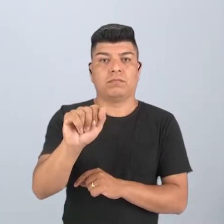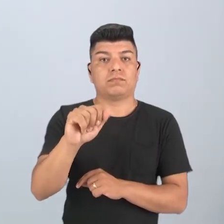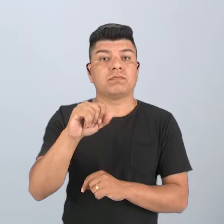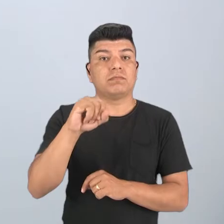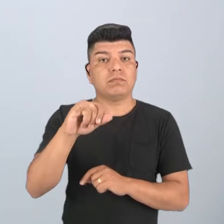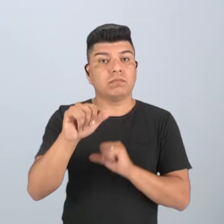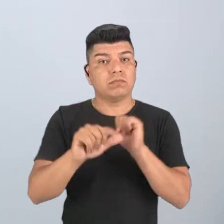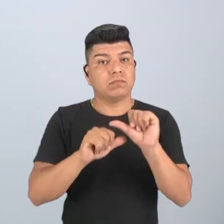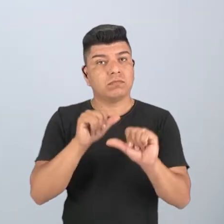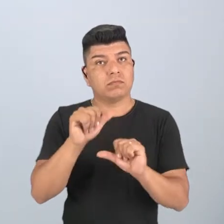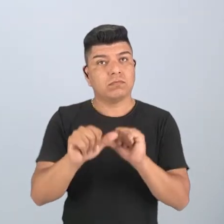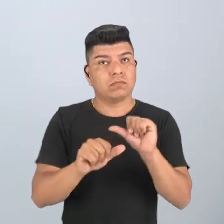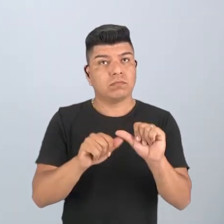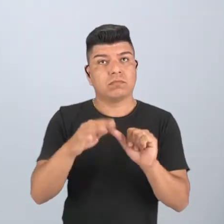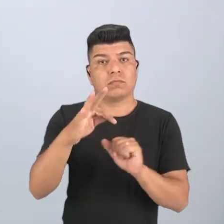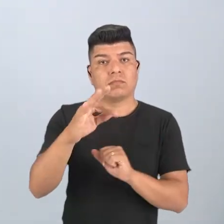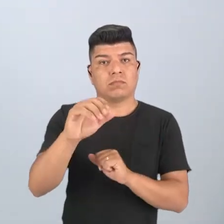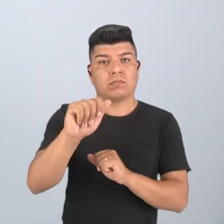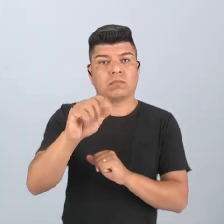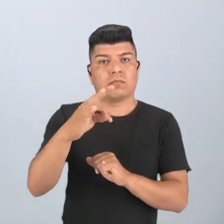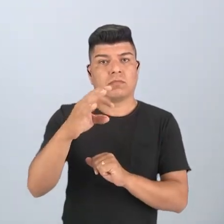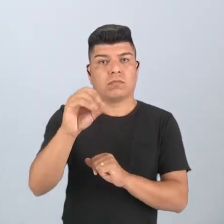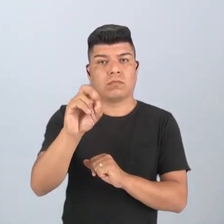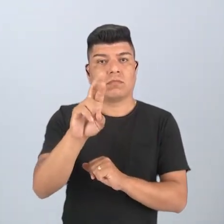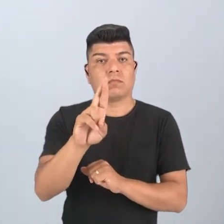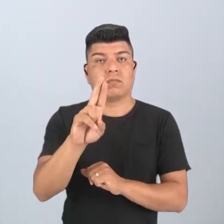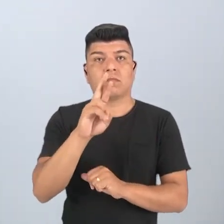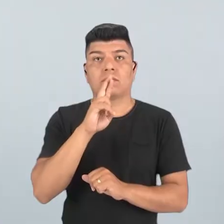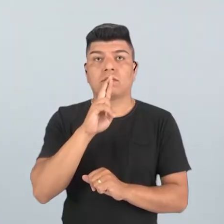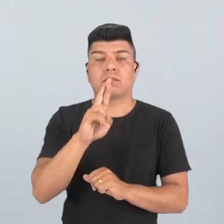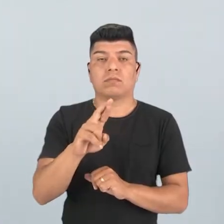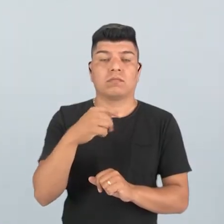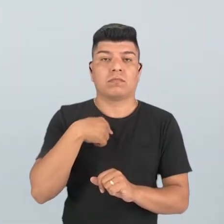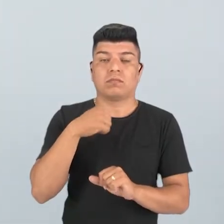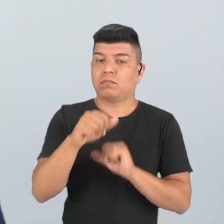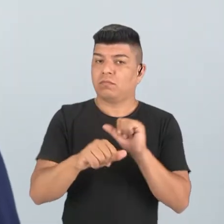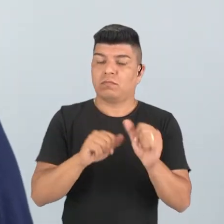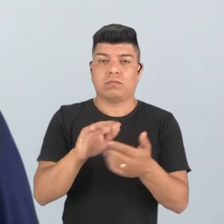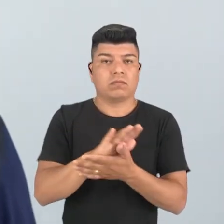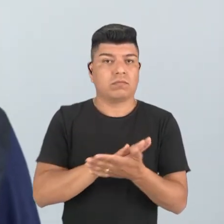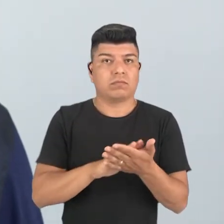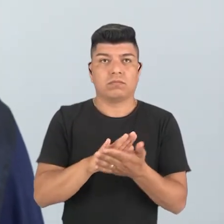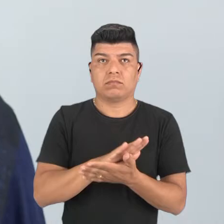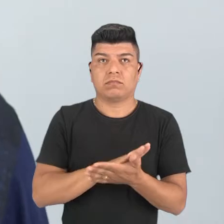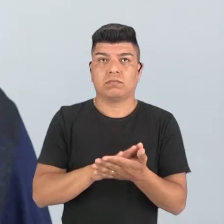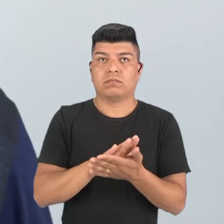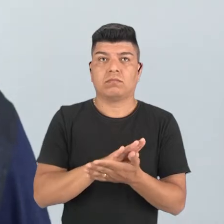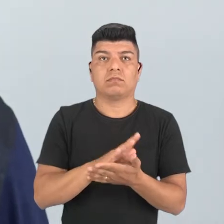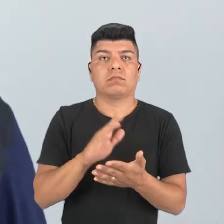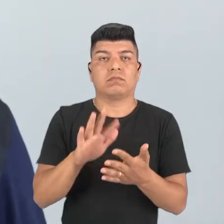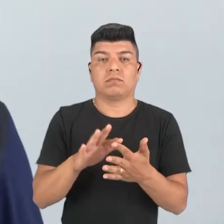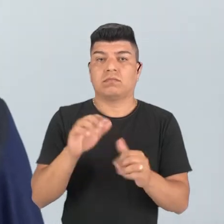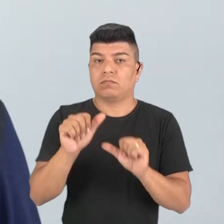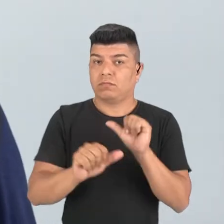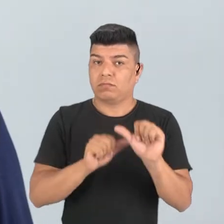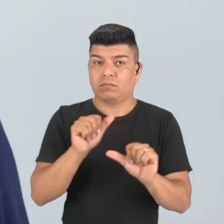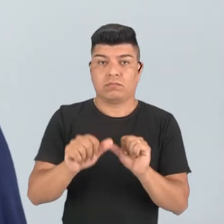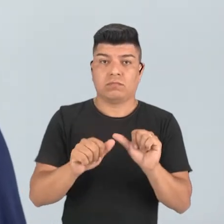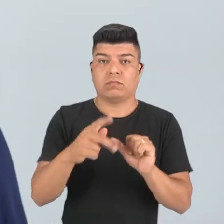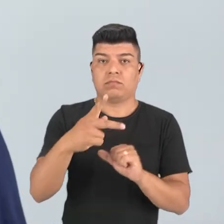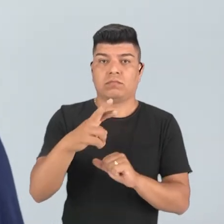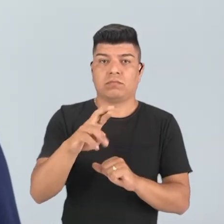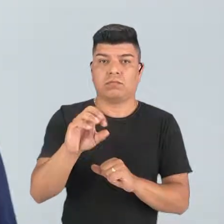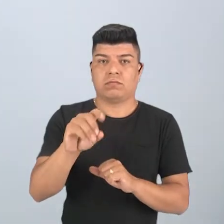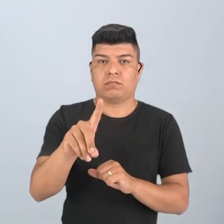ordem dos fatores, o resultado, o produto, não se altera, ok? A ordem dos fatores não altera o